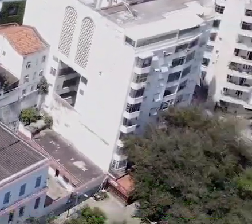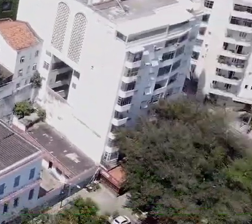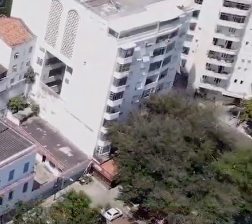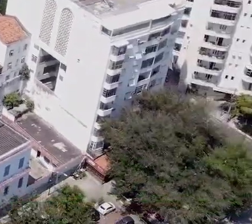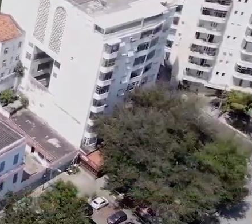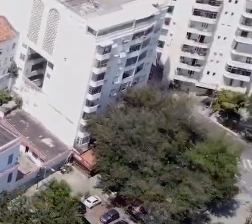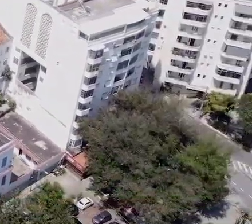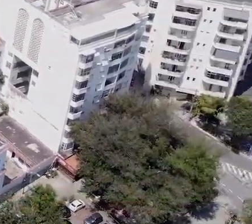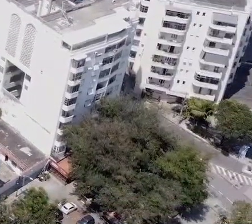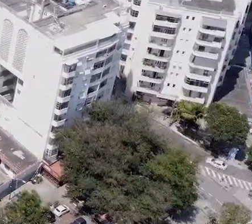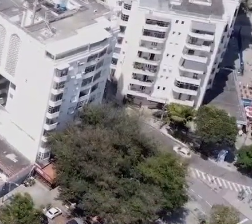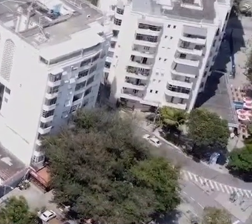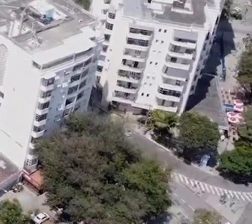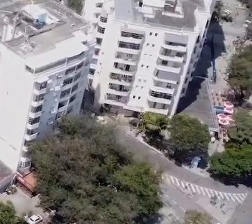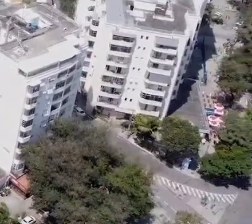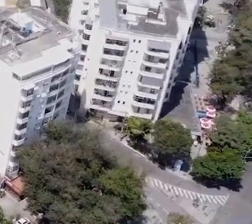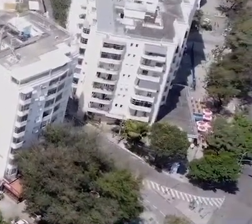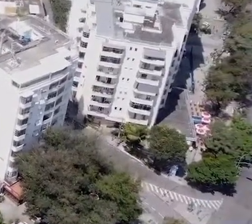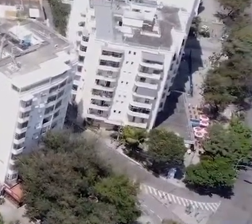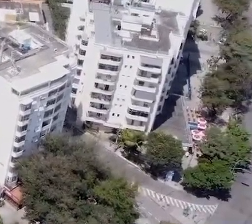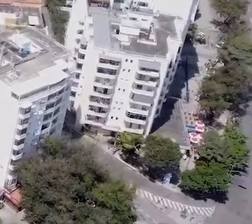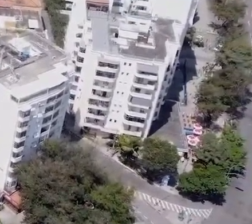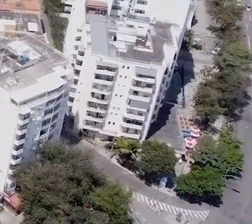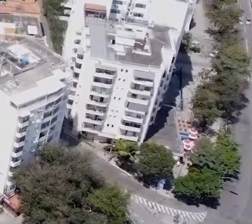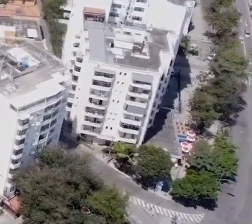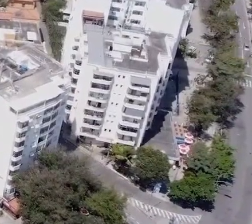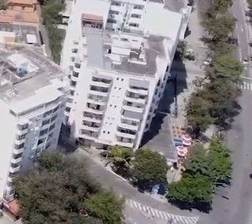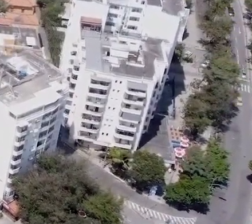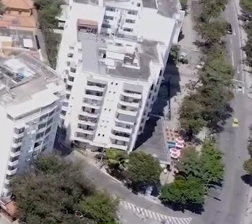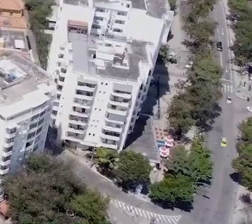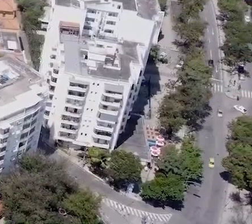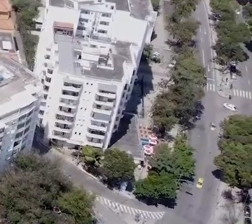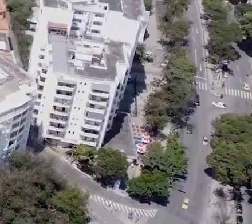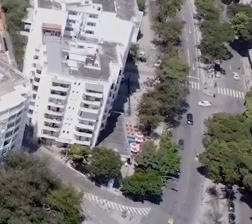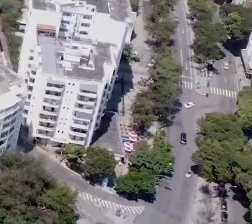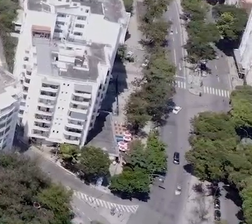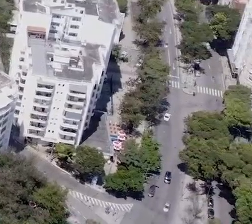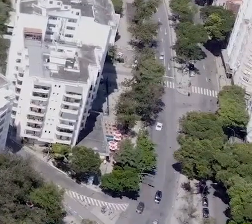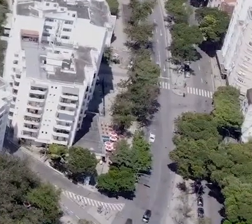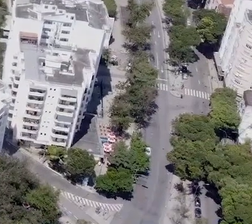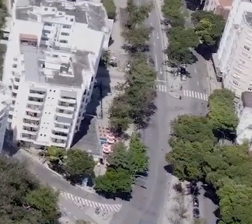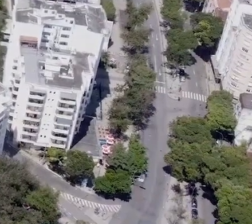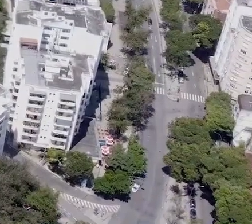Vista aérea da igreja e dos prédios ao redor. Ao fundo, o mar.